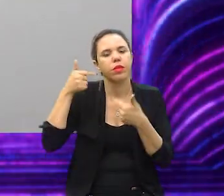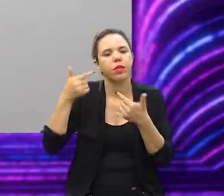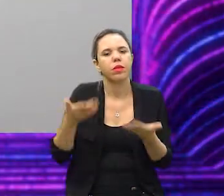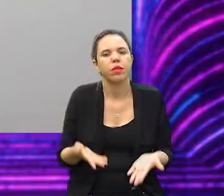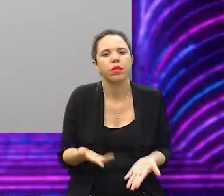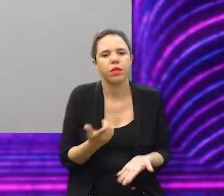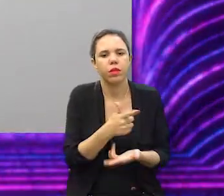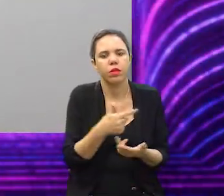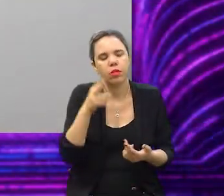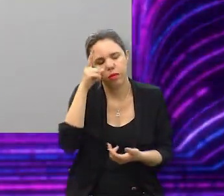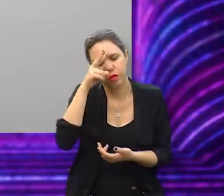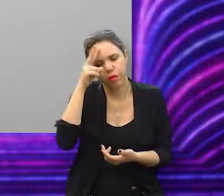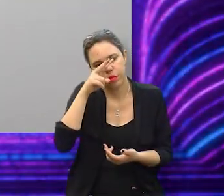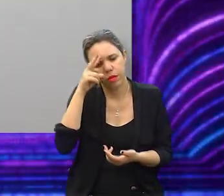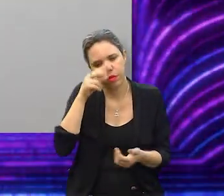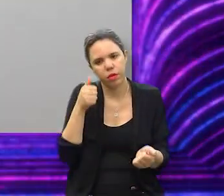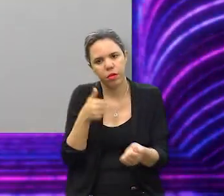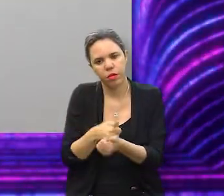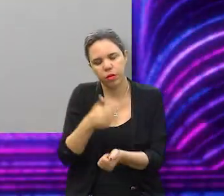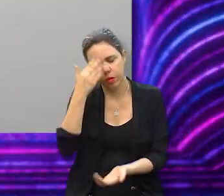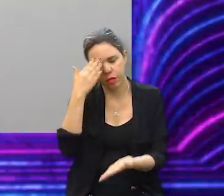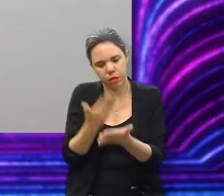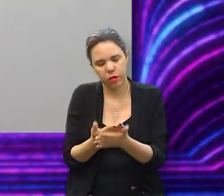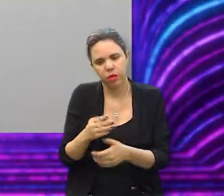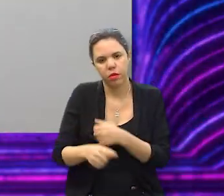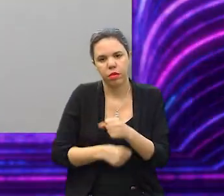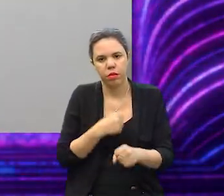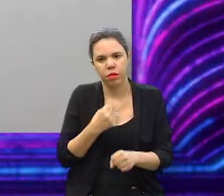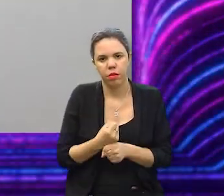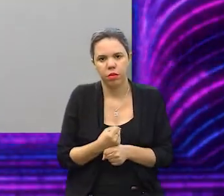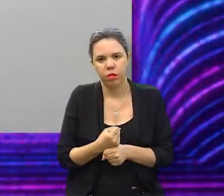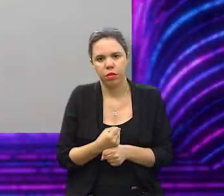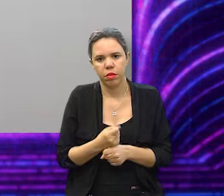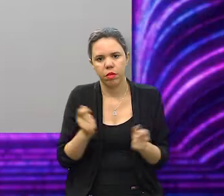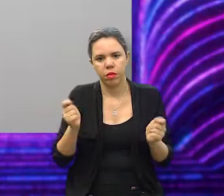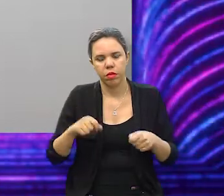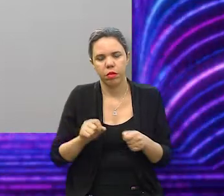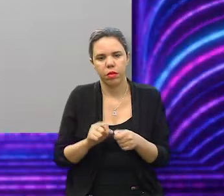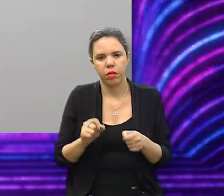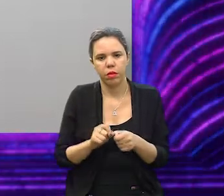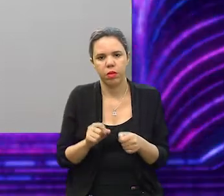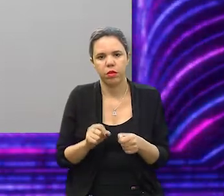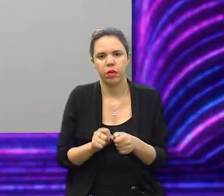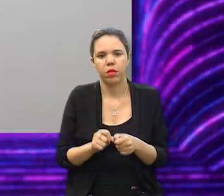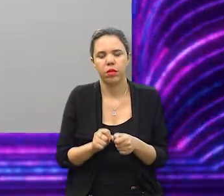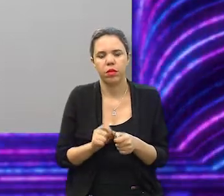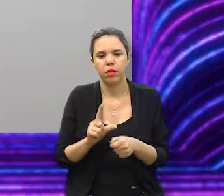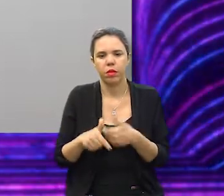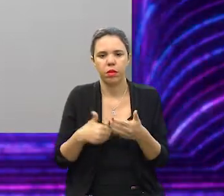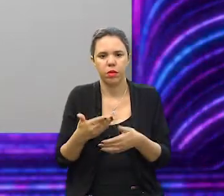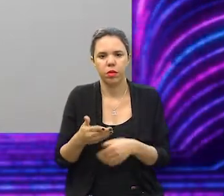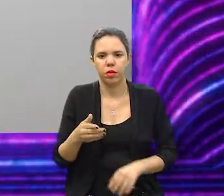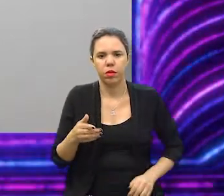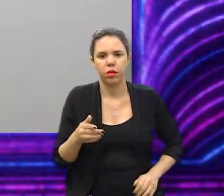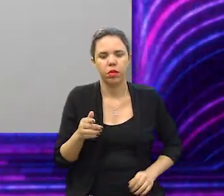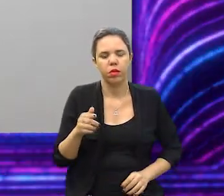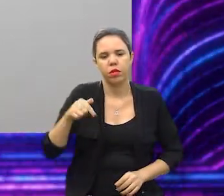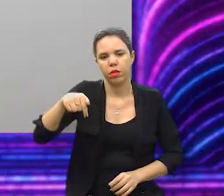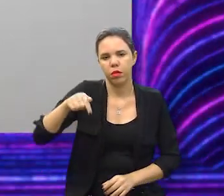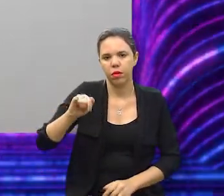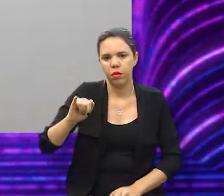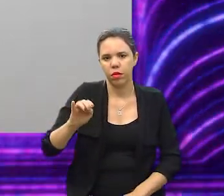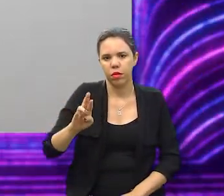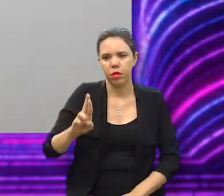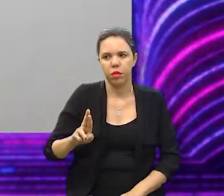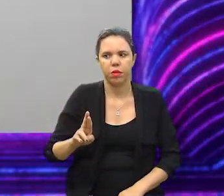personagens em outras histórias. Em breve, acredito eu que esse ano ainda deve sair aí a sequência de Kimber, o spin-off